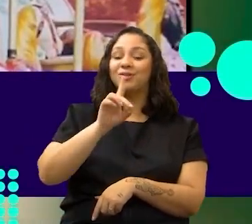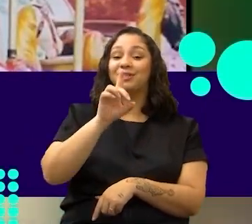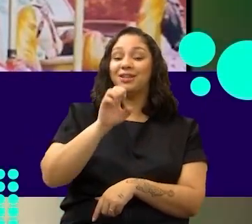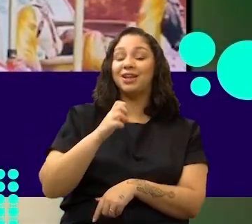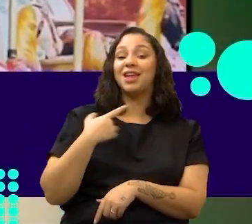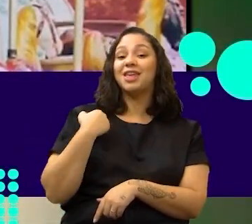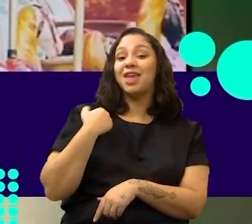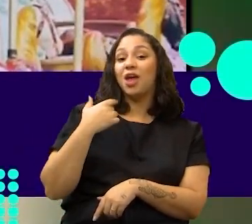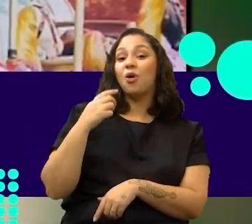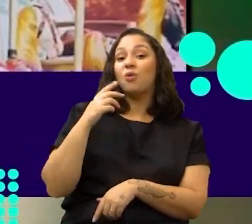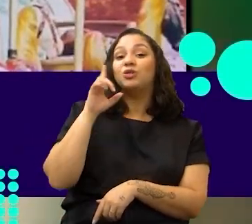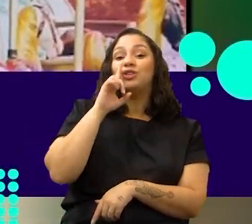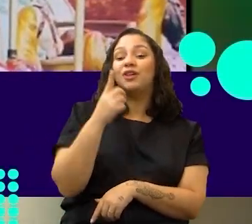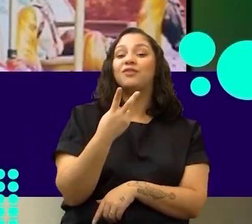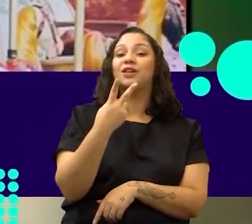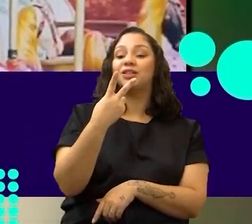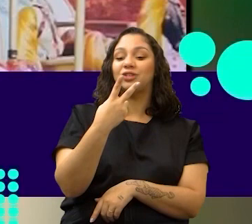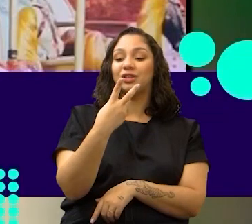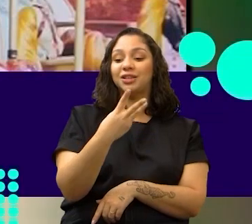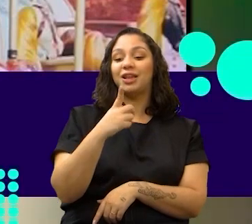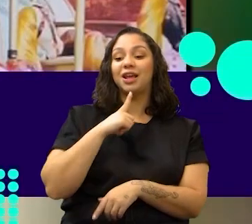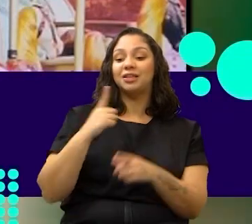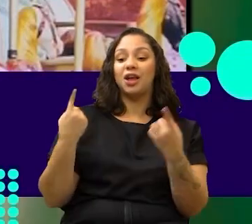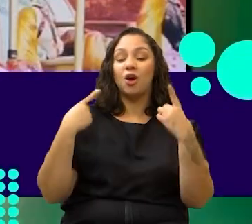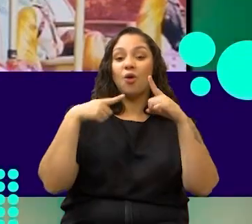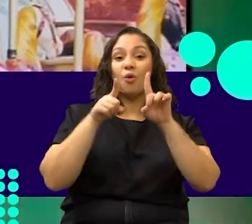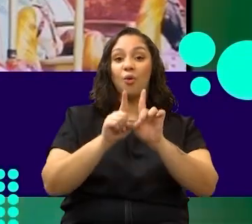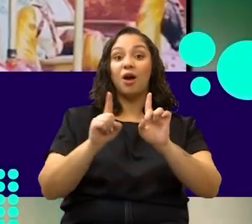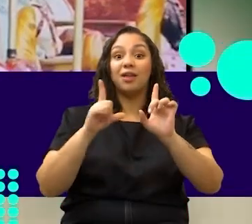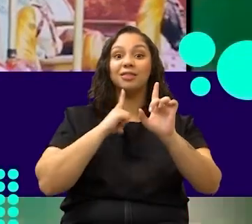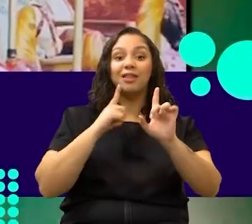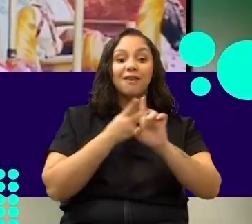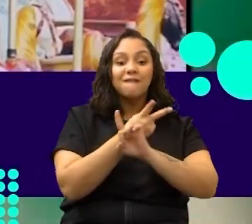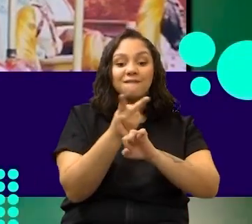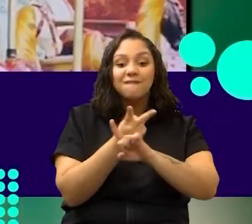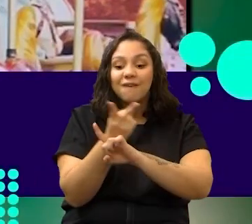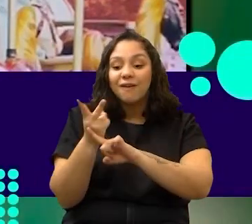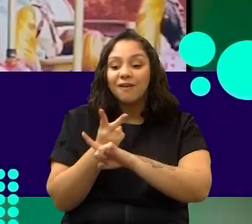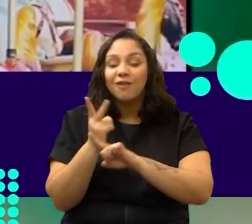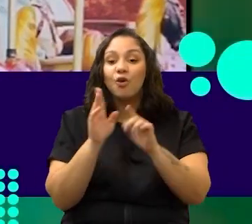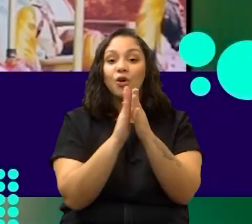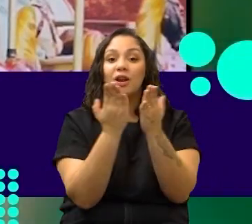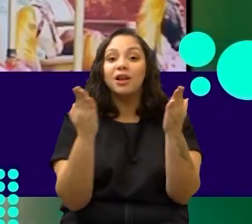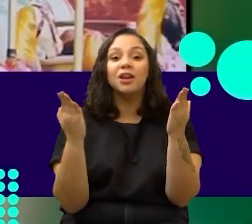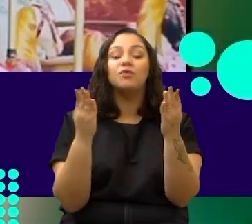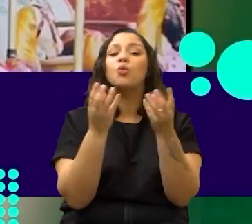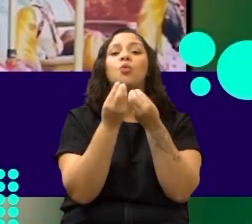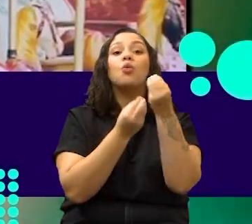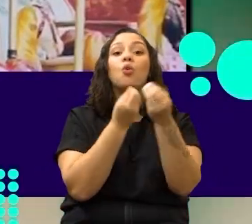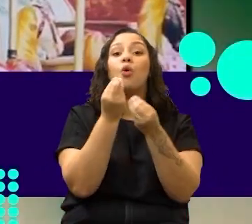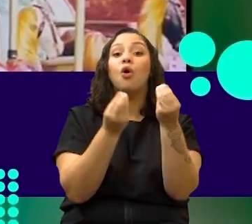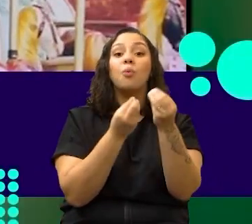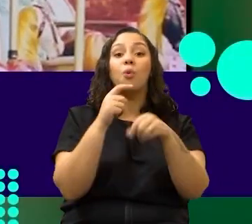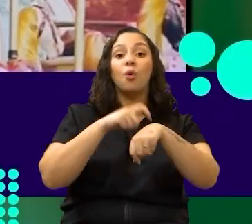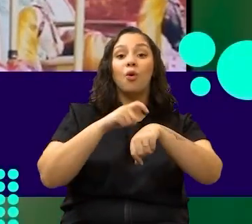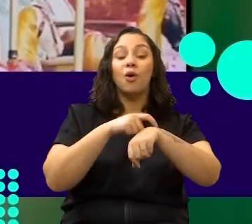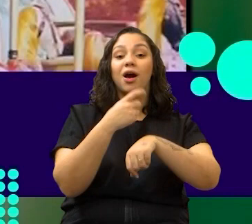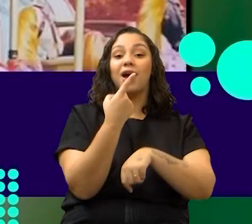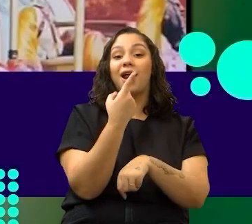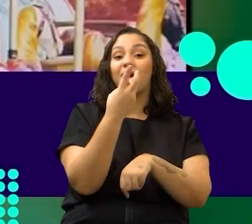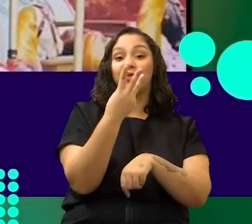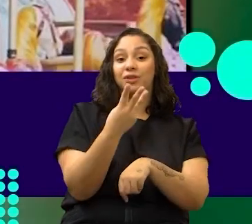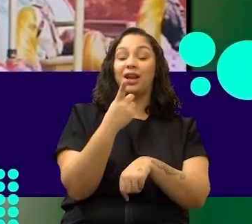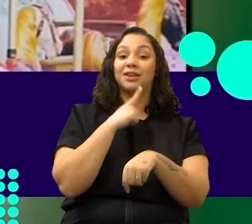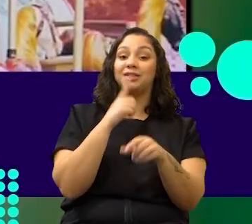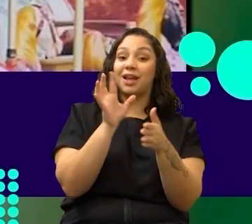abril eu vou estar aí no Campinas Shopping junto com a Emília pro evento da Caça aos Livros. Vai funcionar assim, às 13